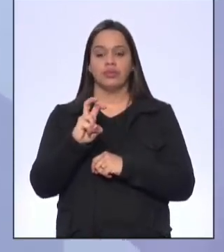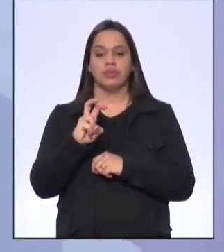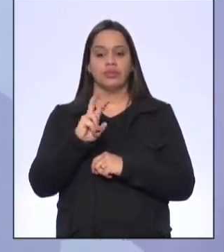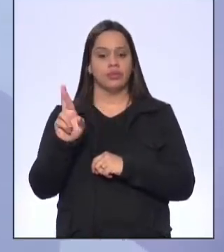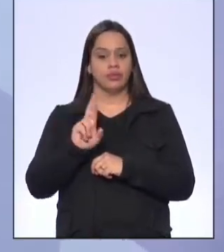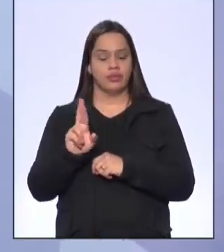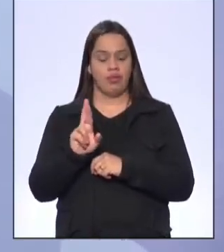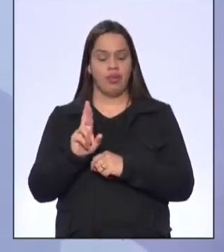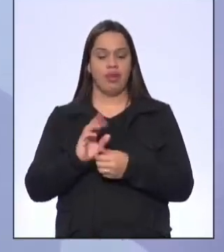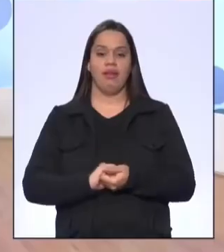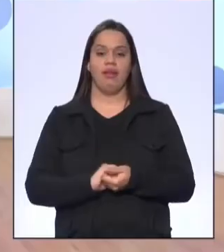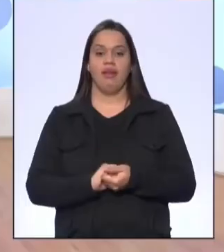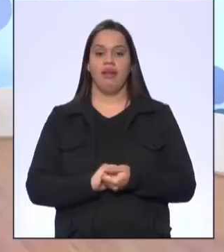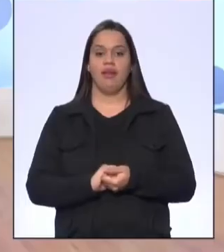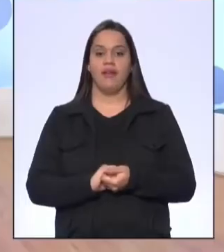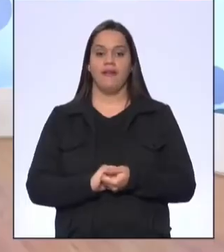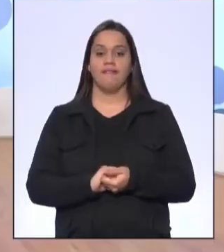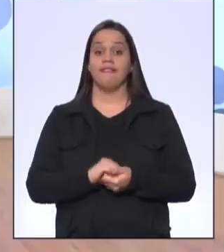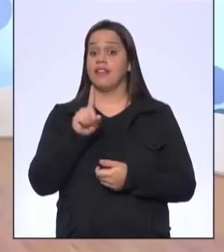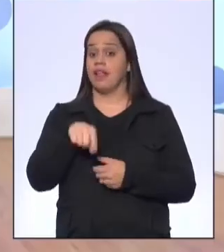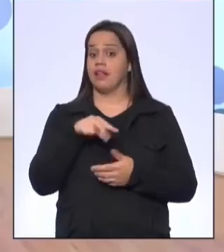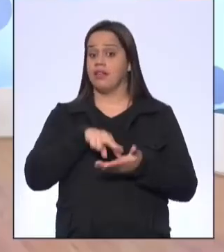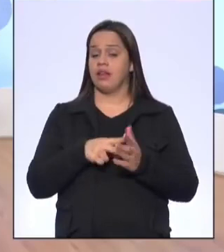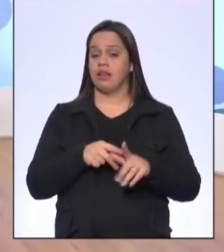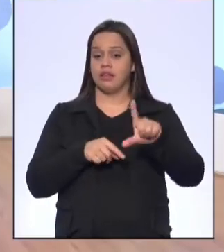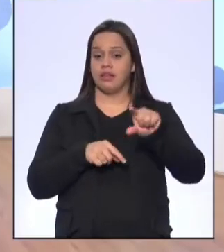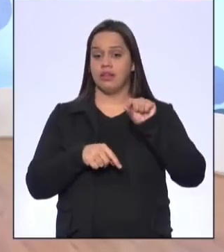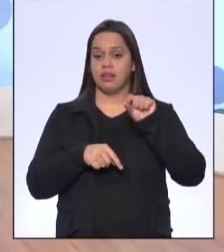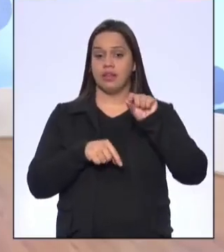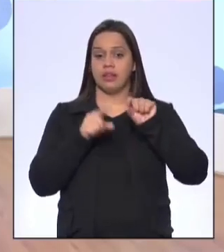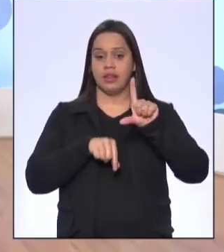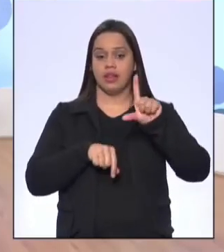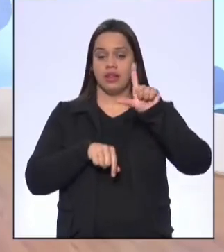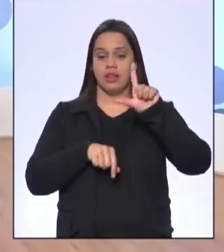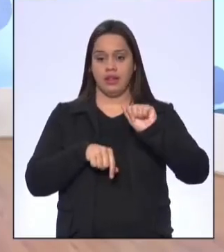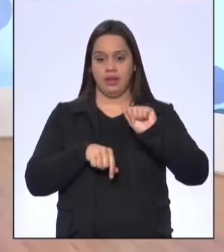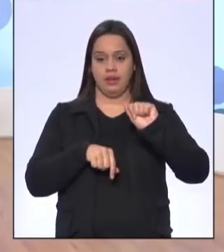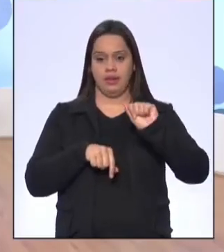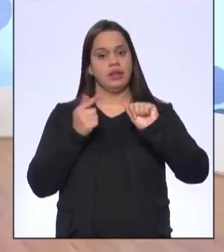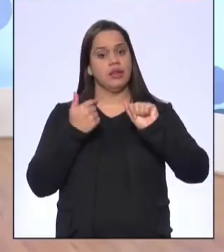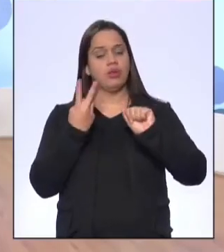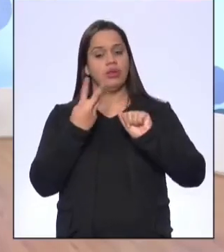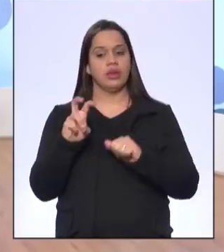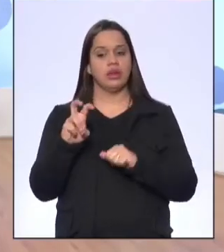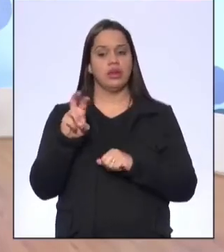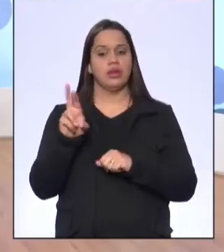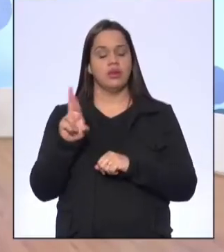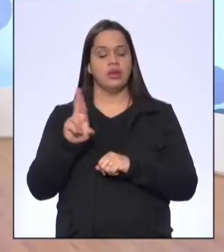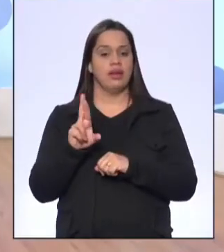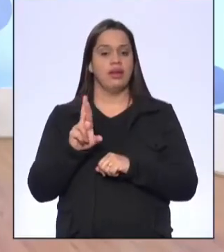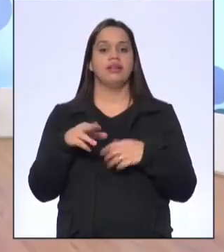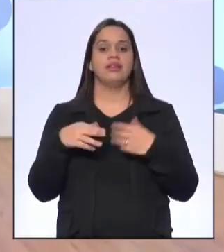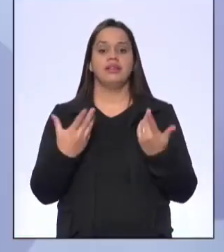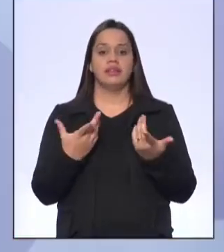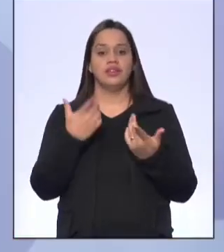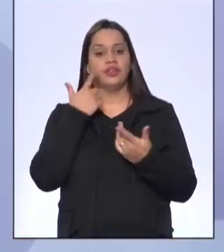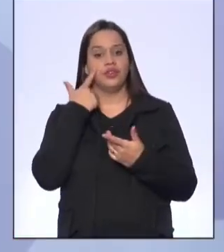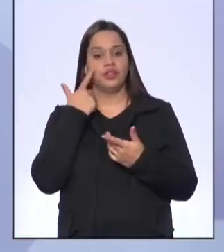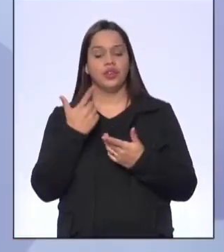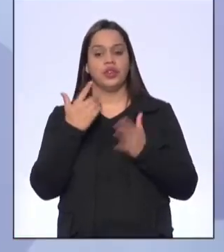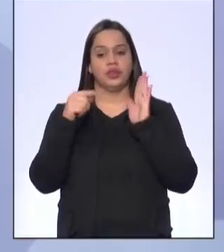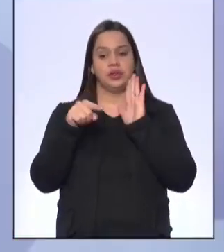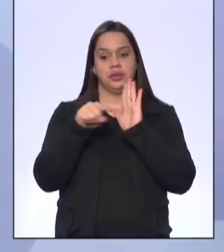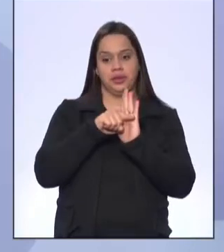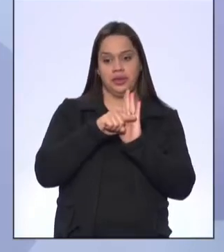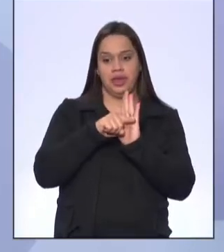R$ 35, né, Rafa? O Que é pessoal a tá de parabéns. alternativa A. Então, R$ 35 aqui, né, quando nós fizemos a